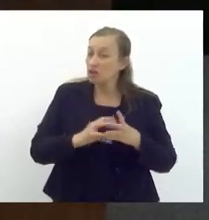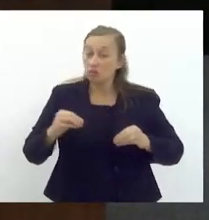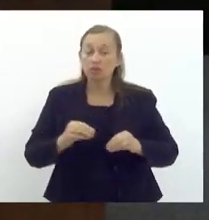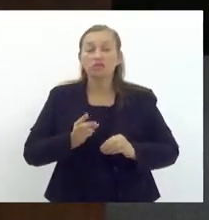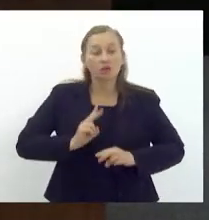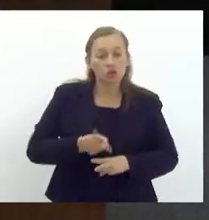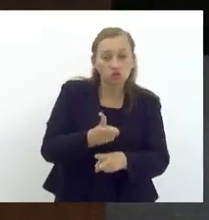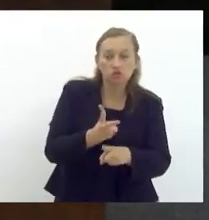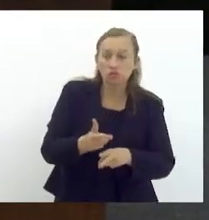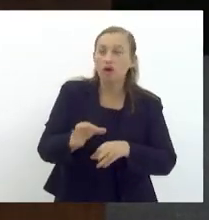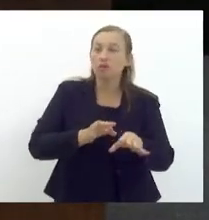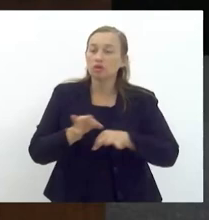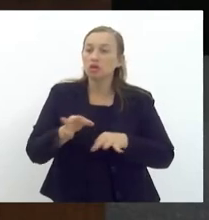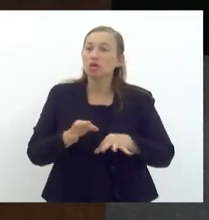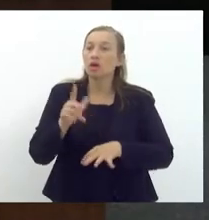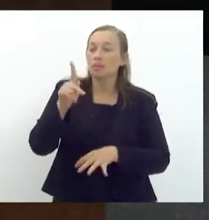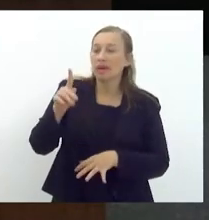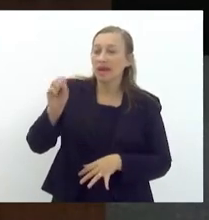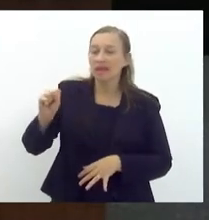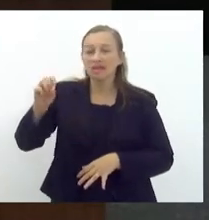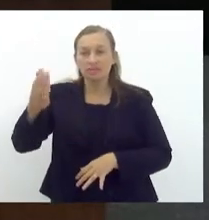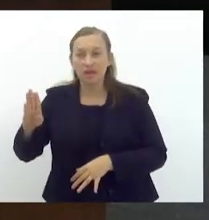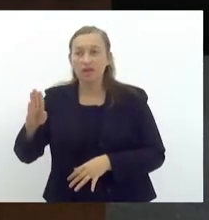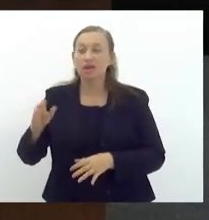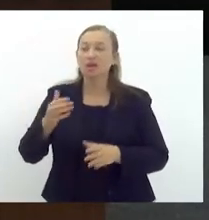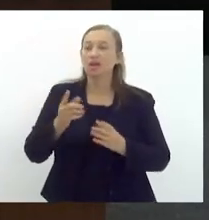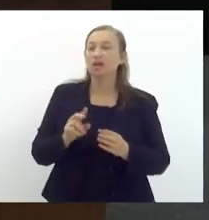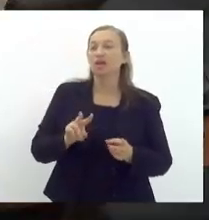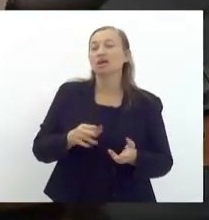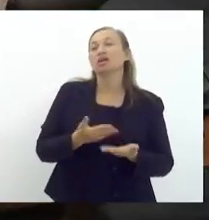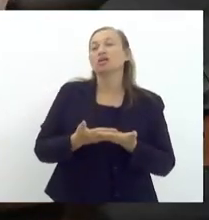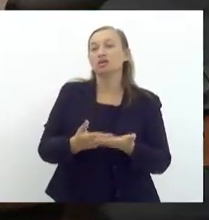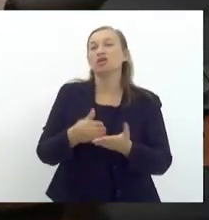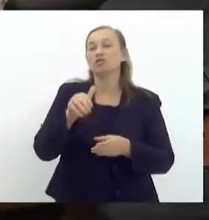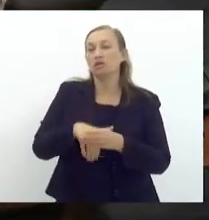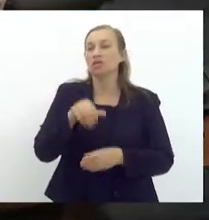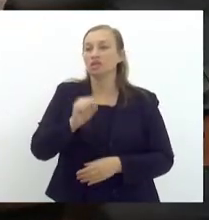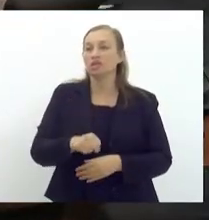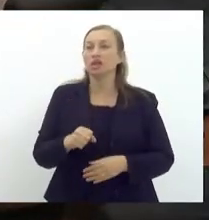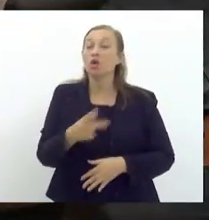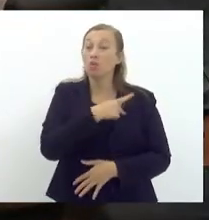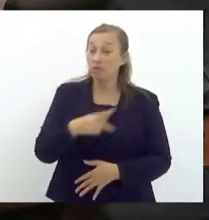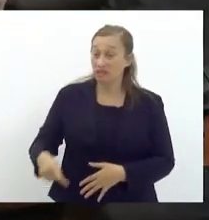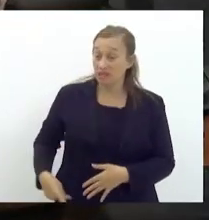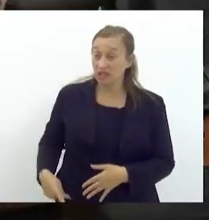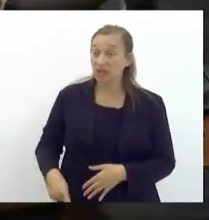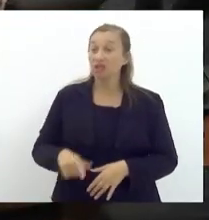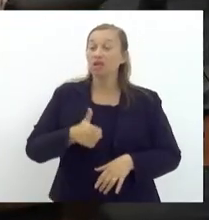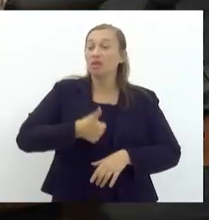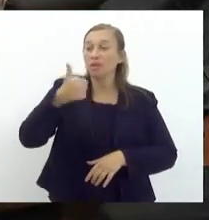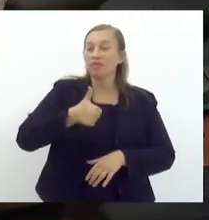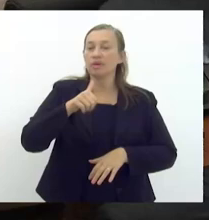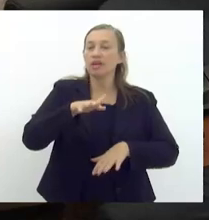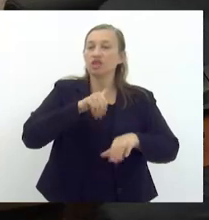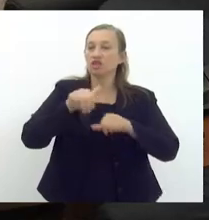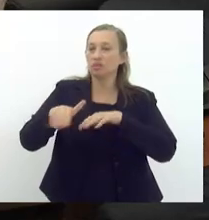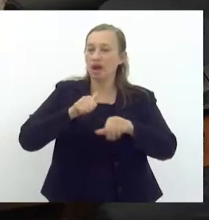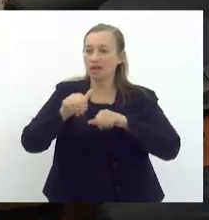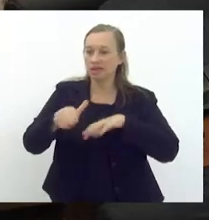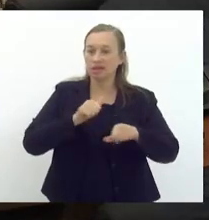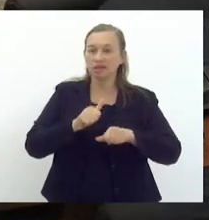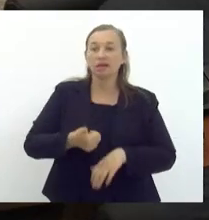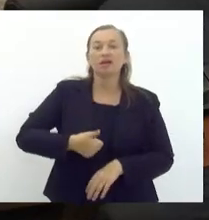orçamento por isso o PSB encaminho voto sim obrigado Deputado a presidência procederá a primeira chamada